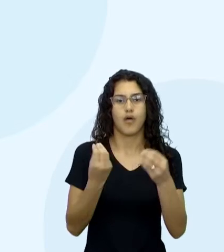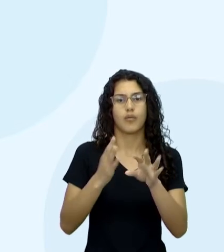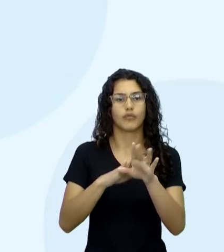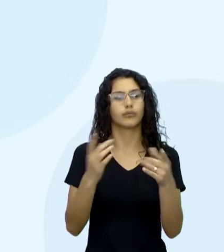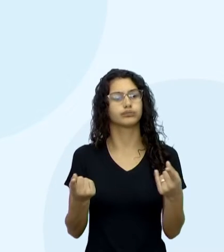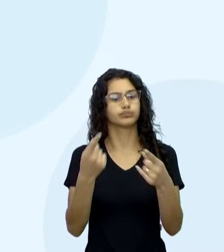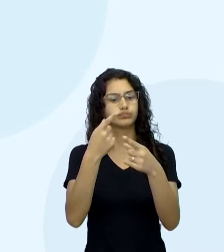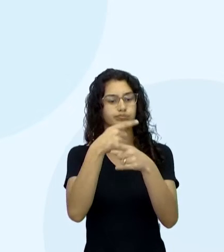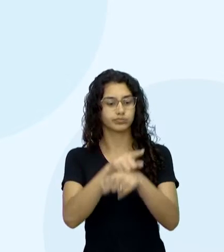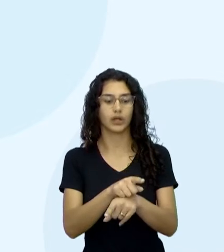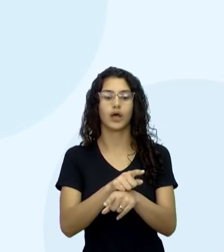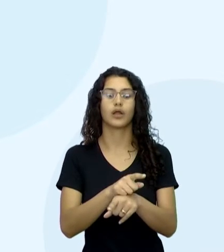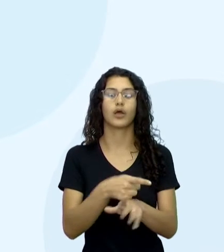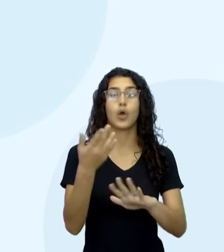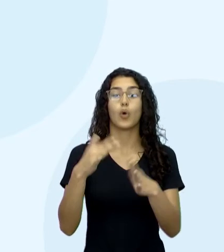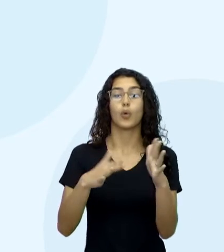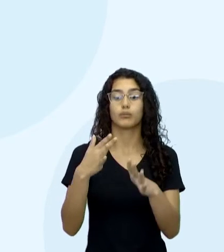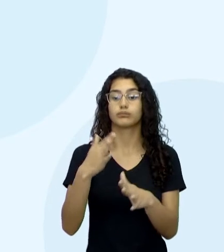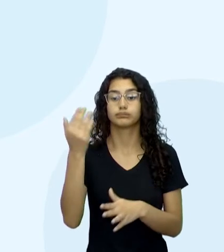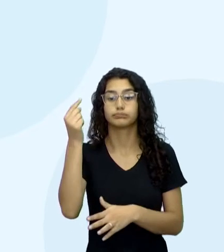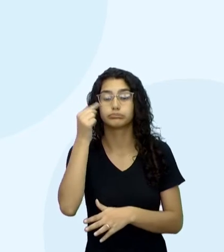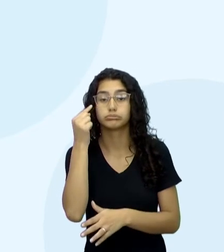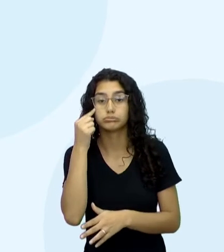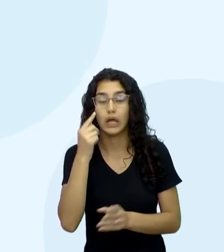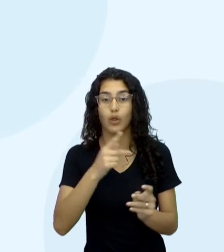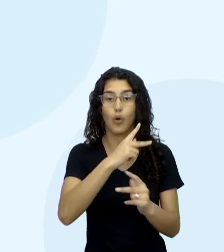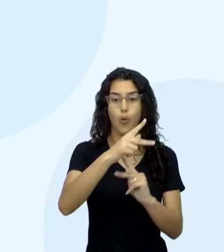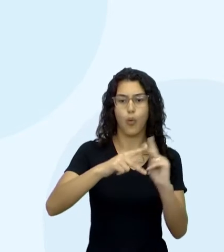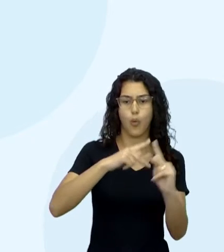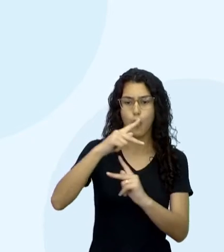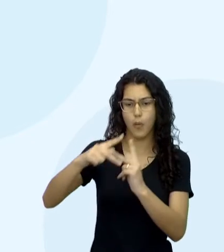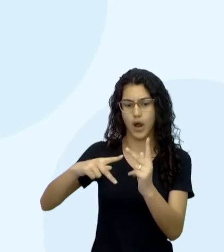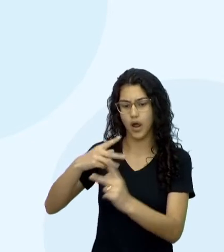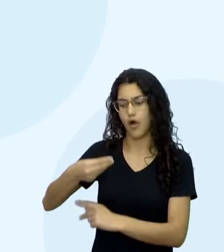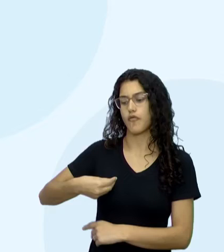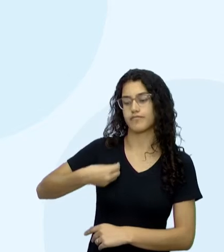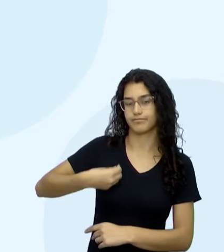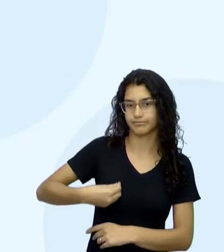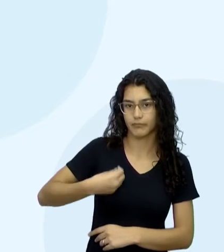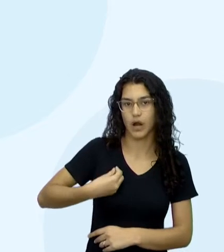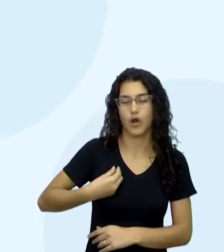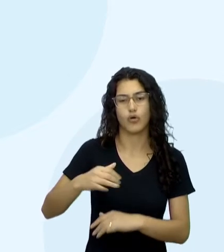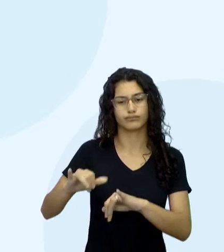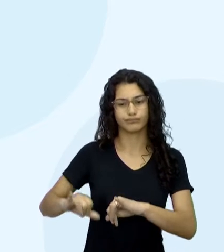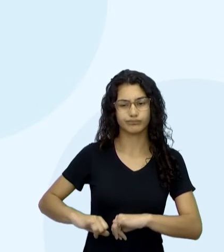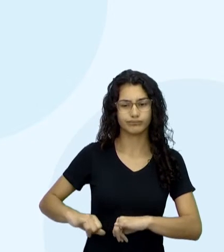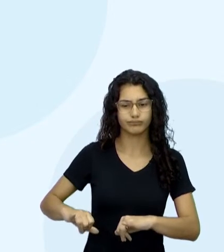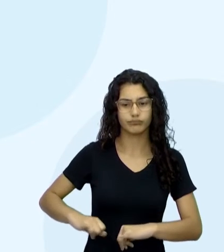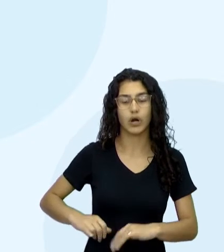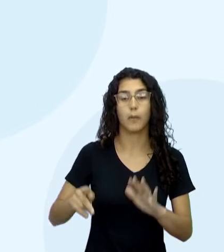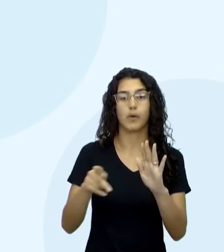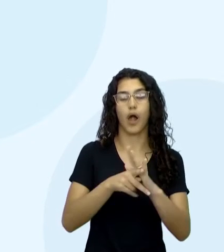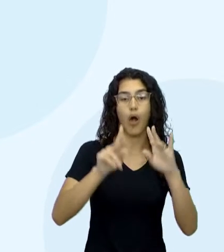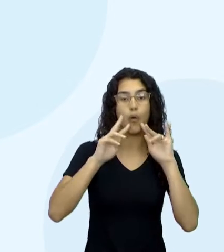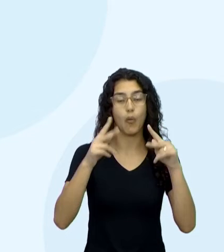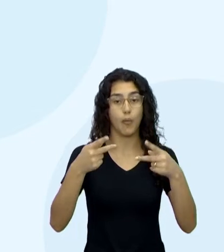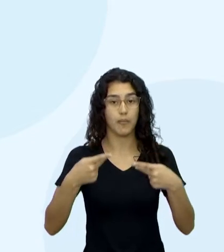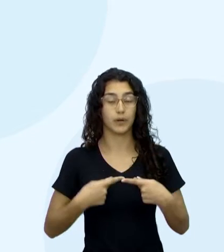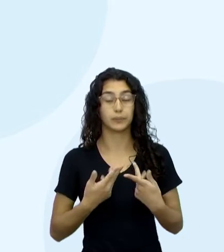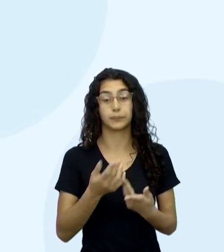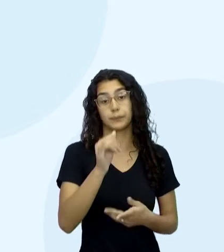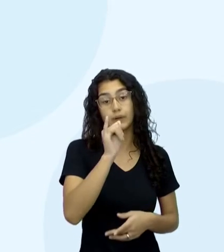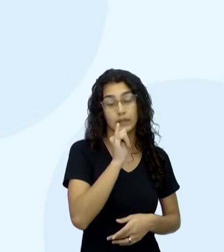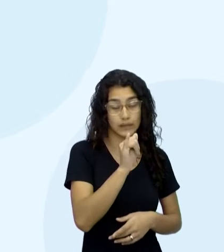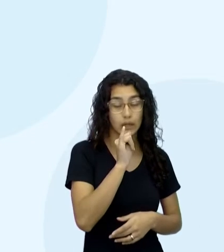rever ter algumas consequências que o planeta terra vem sofrendo fruto da ação humana né como por